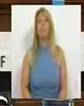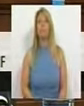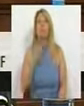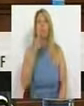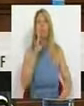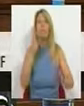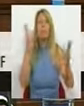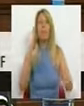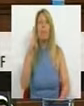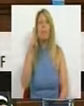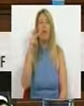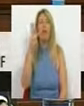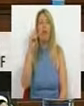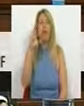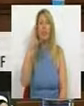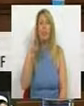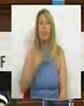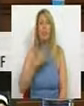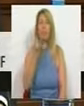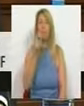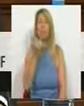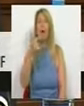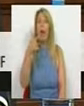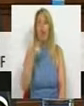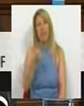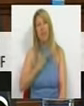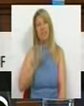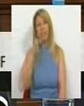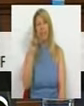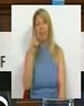Peço desculpa, em Vasco Duarte. Chamei David.